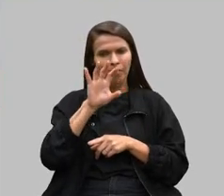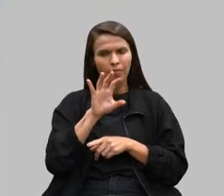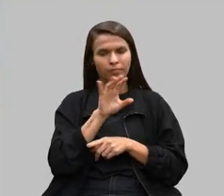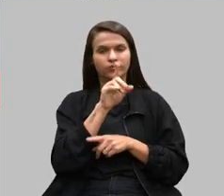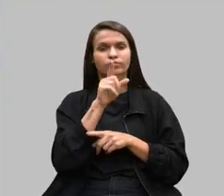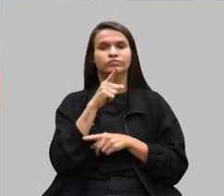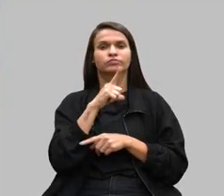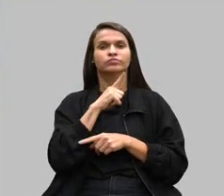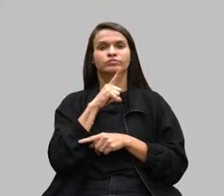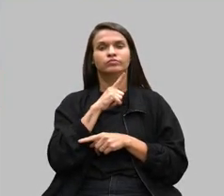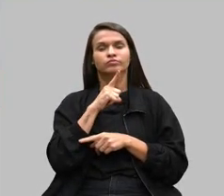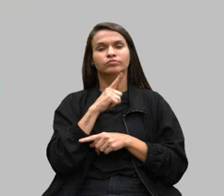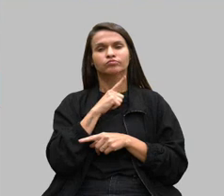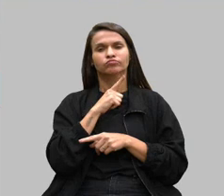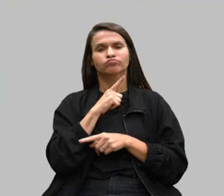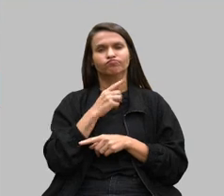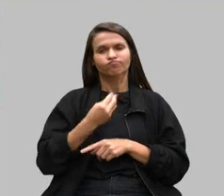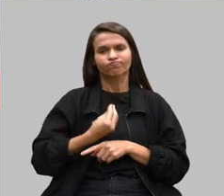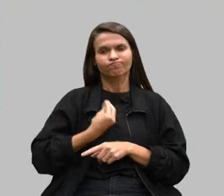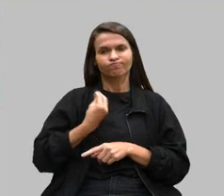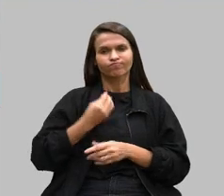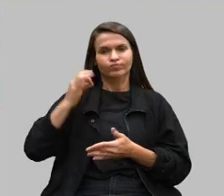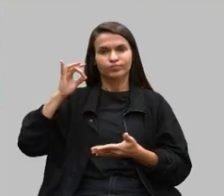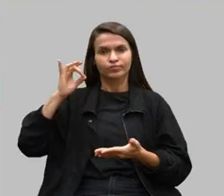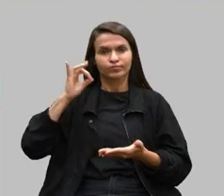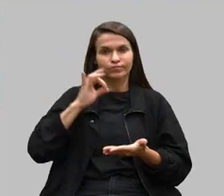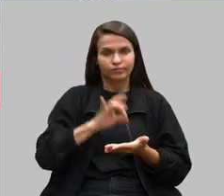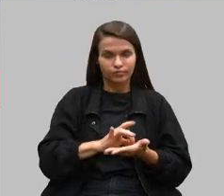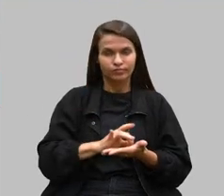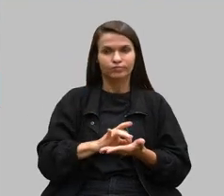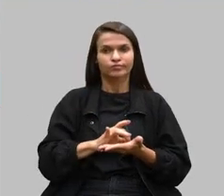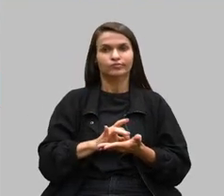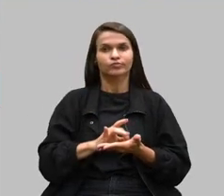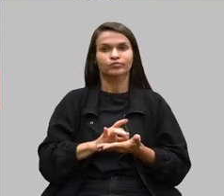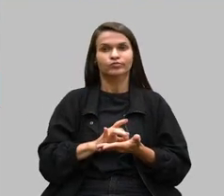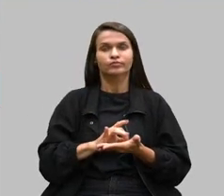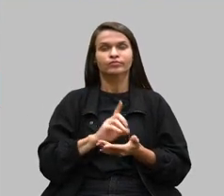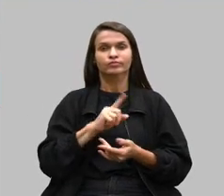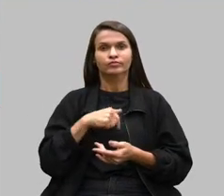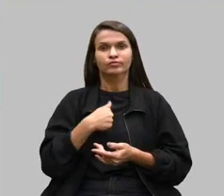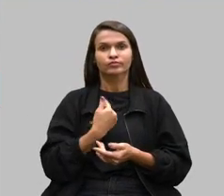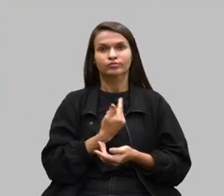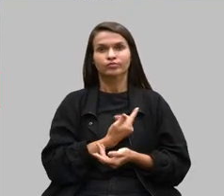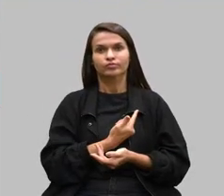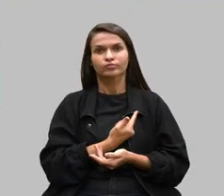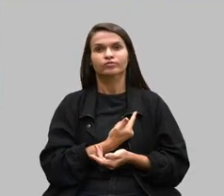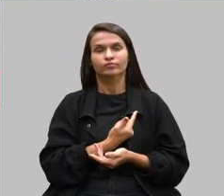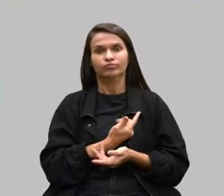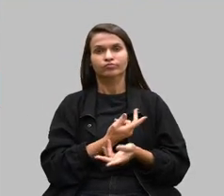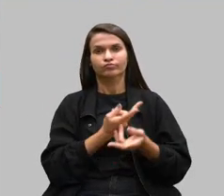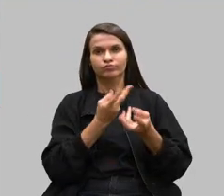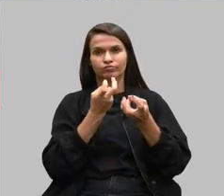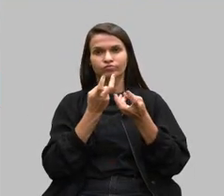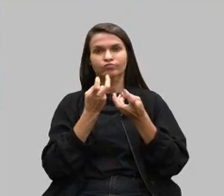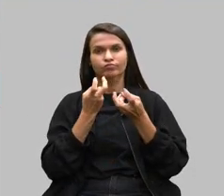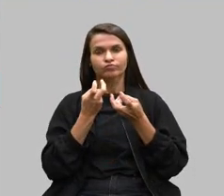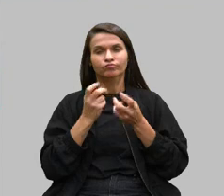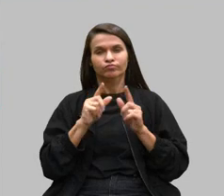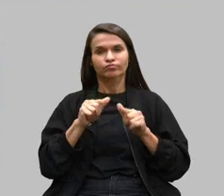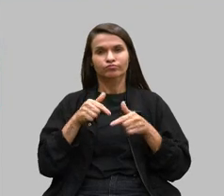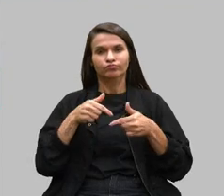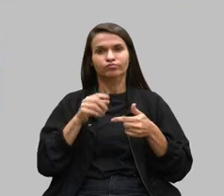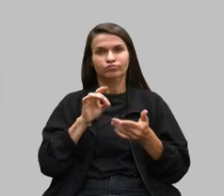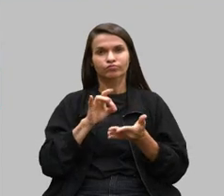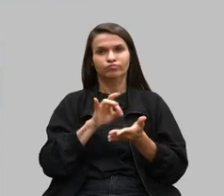e tornou vivo né Vivo e E aí a gente vê nós vendo ações muito concretas e positivas Como